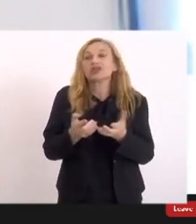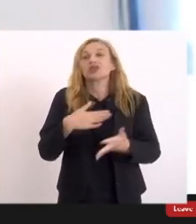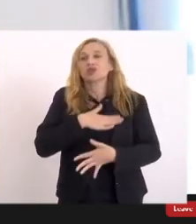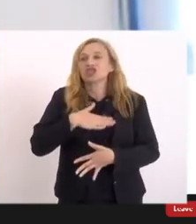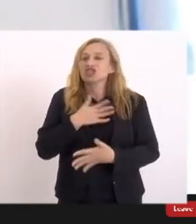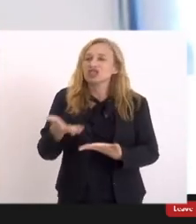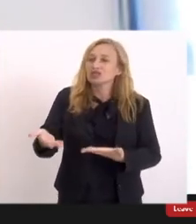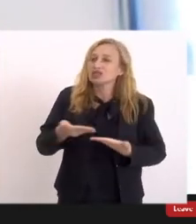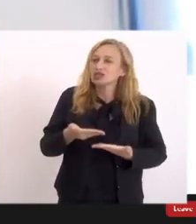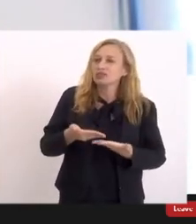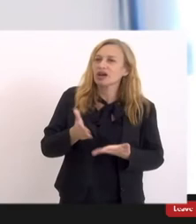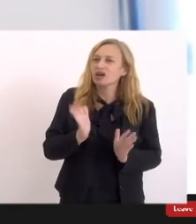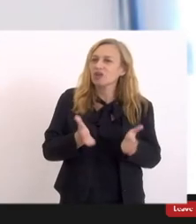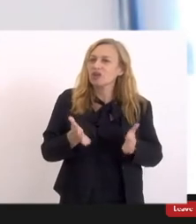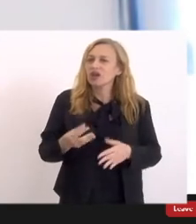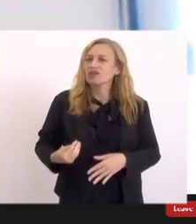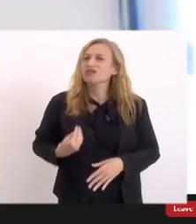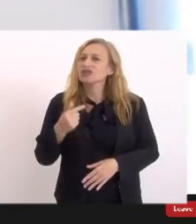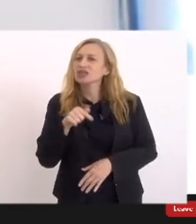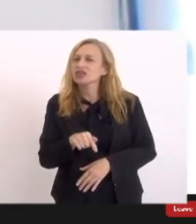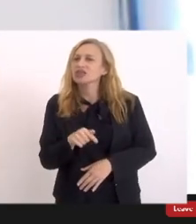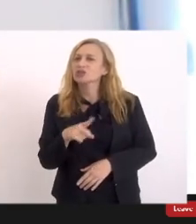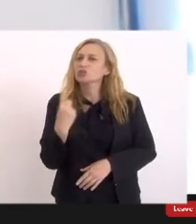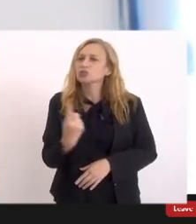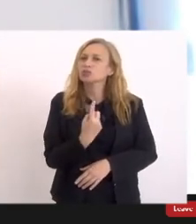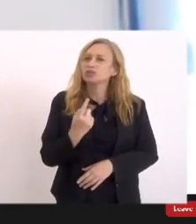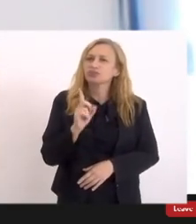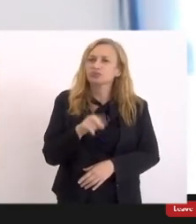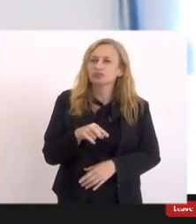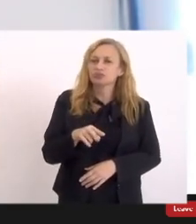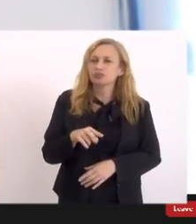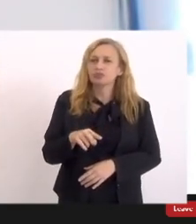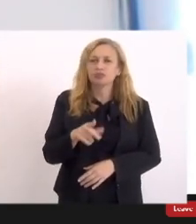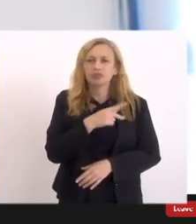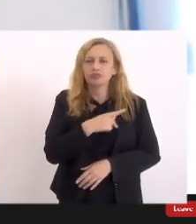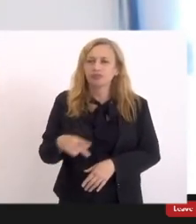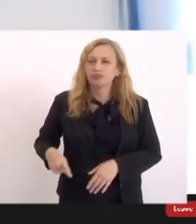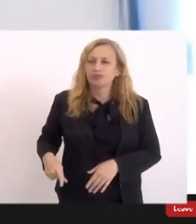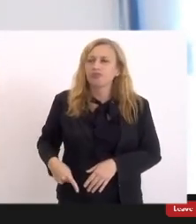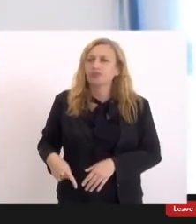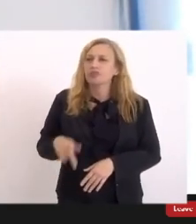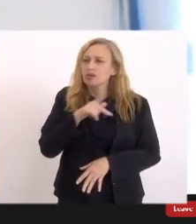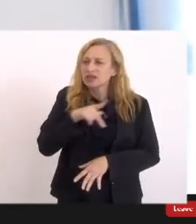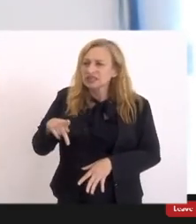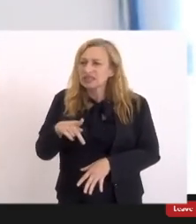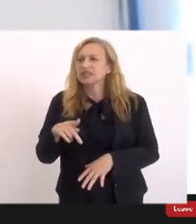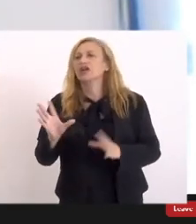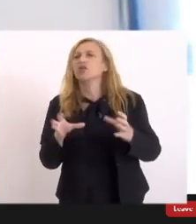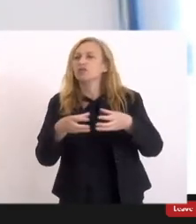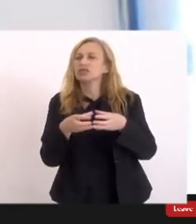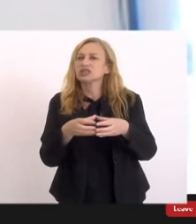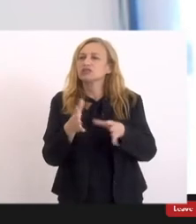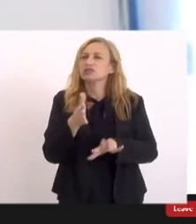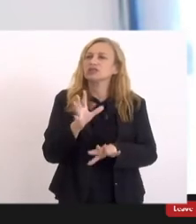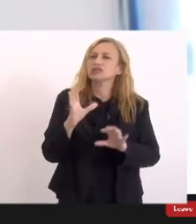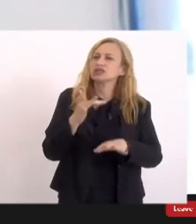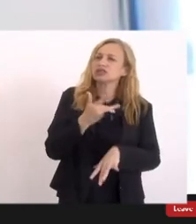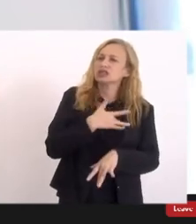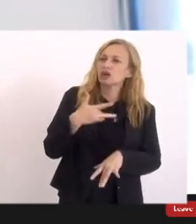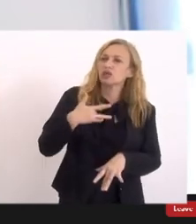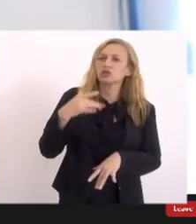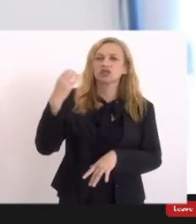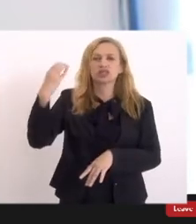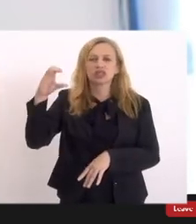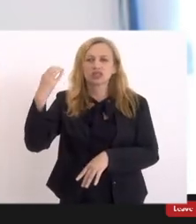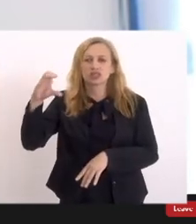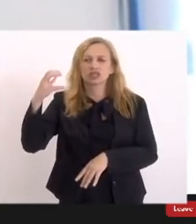chamar agora, que está presente aqui também junto conosco, o presidente da Comissão de Saúde da Câmara de Vereadores de Niterói, o vereador Paulo